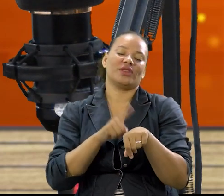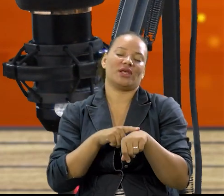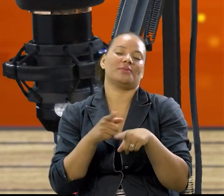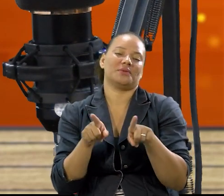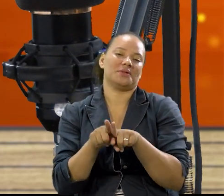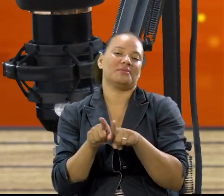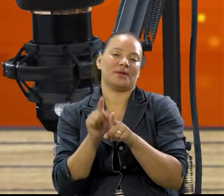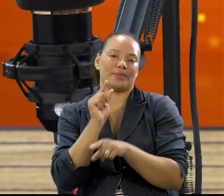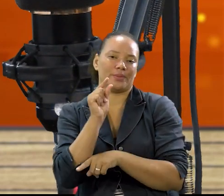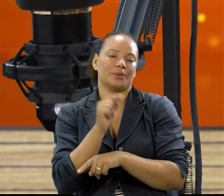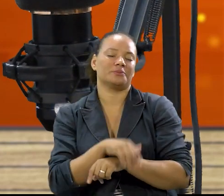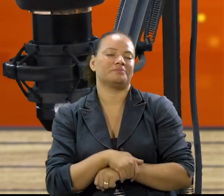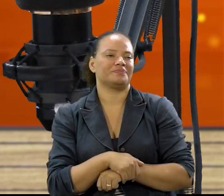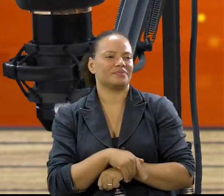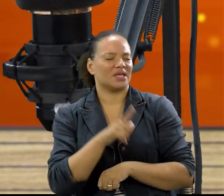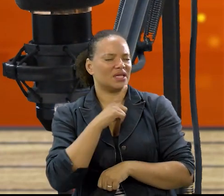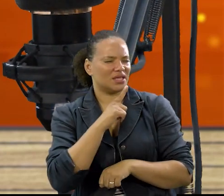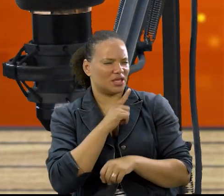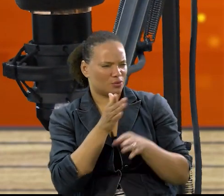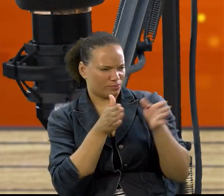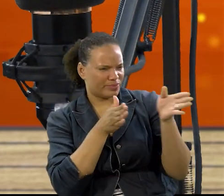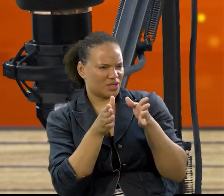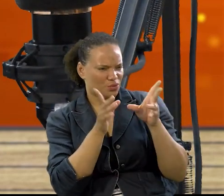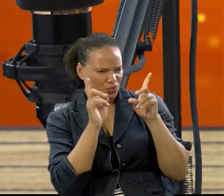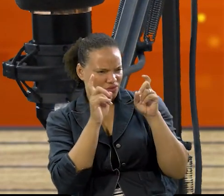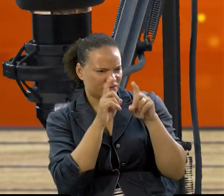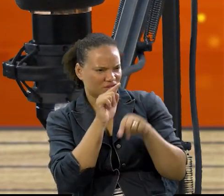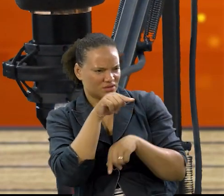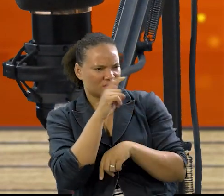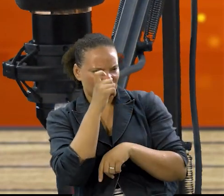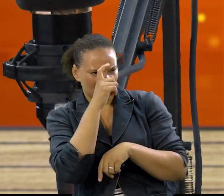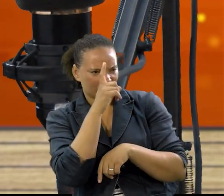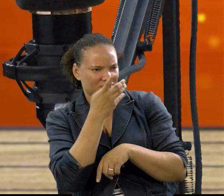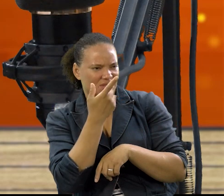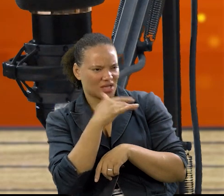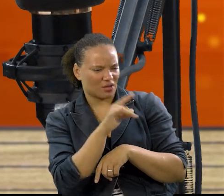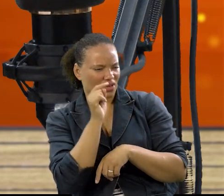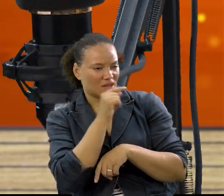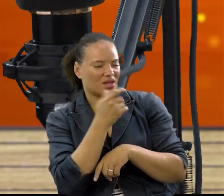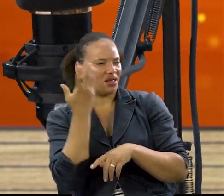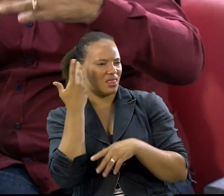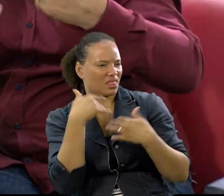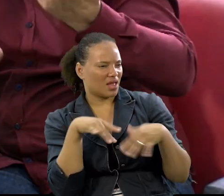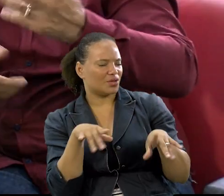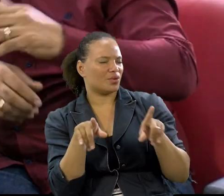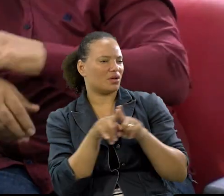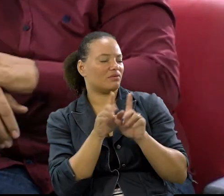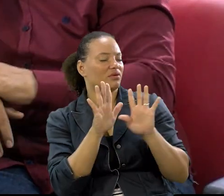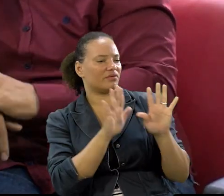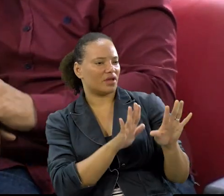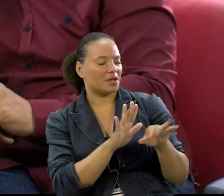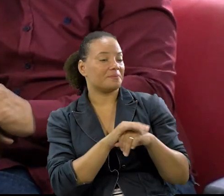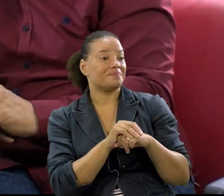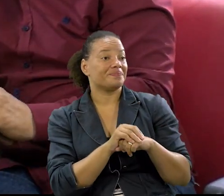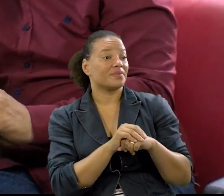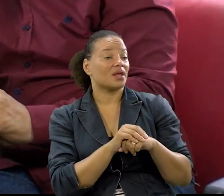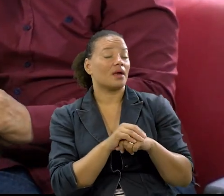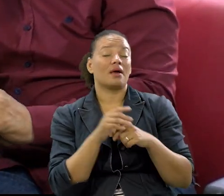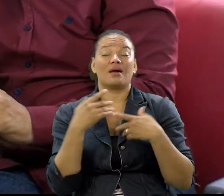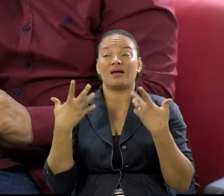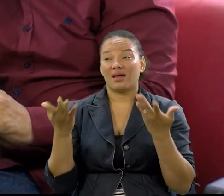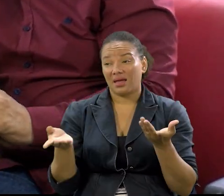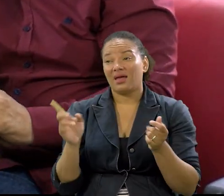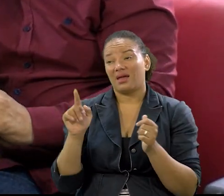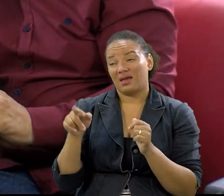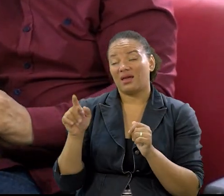né teve um momento dramático do hospital lá isso é na verdade é natural vai ficando mas só que de